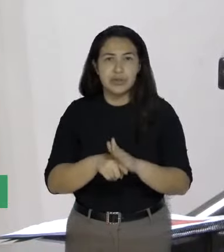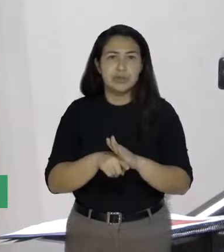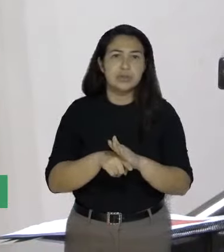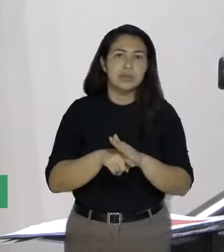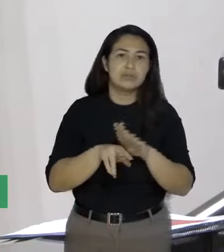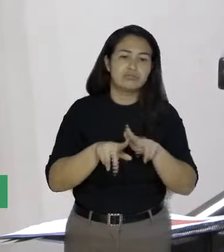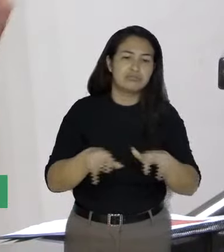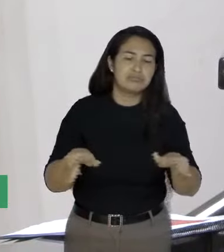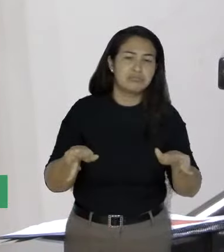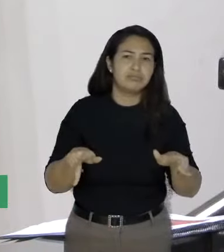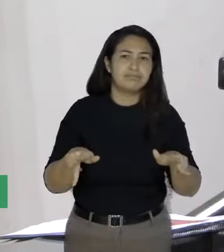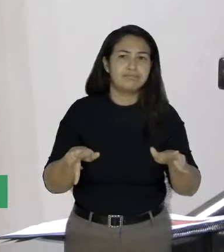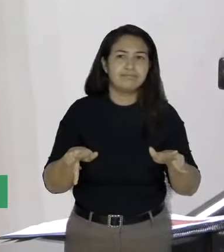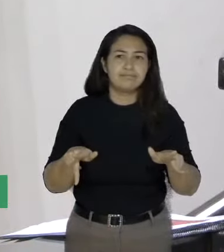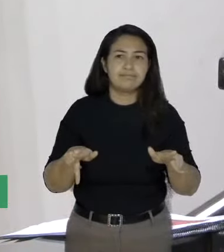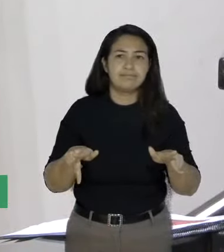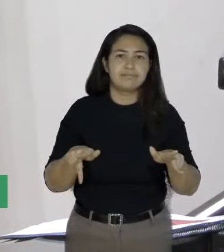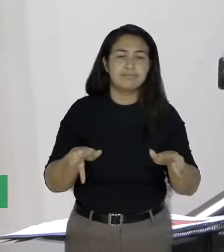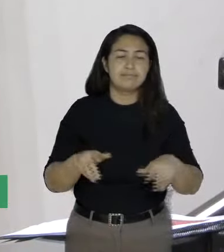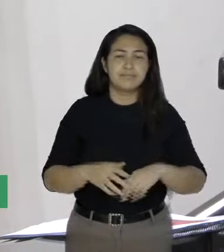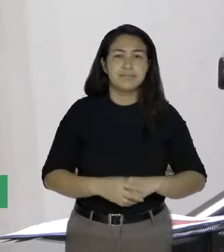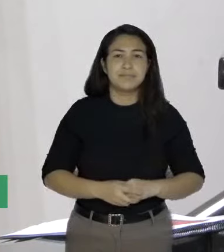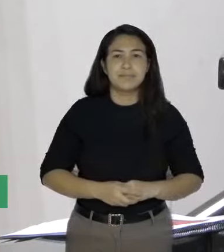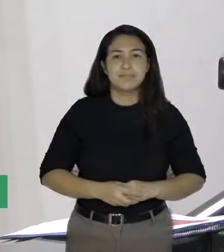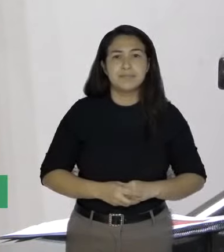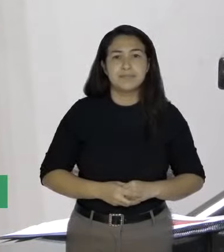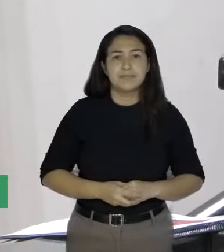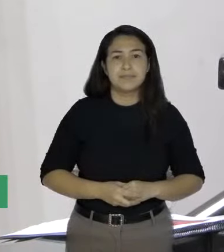na linha de frente